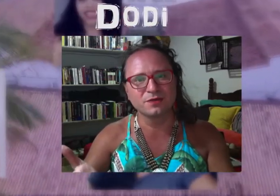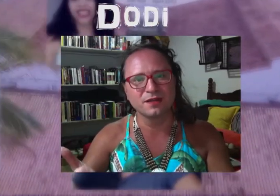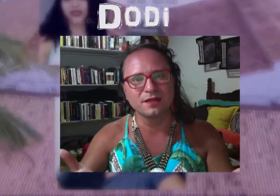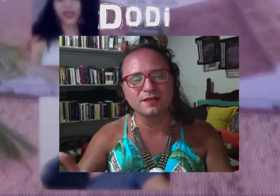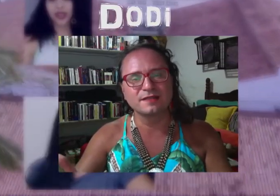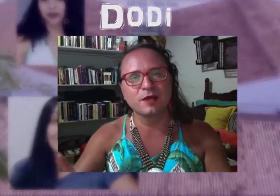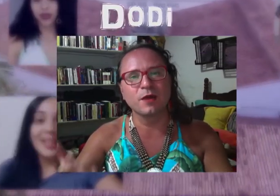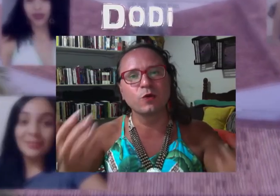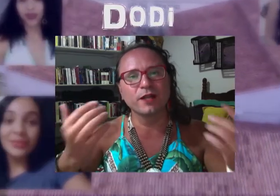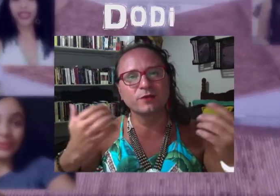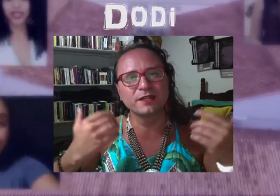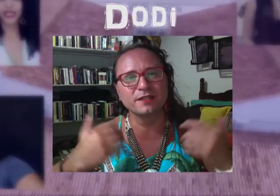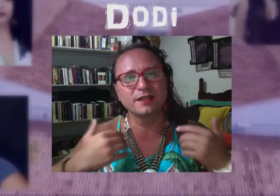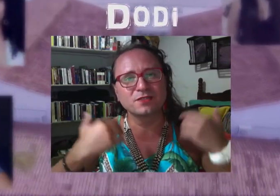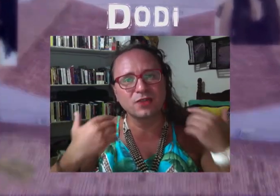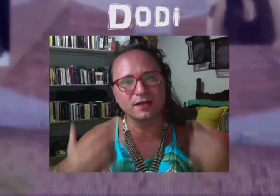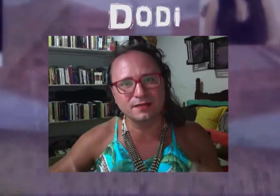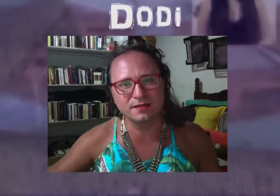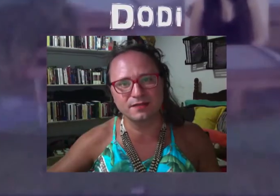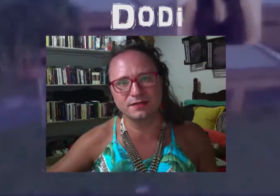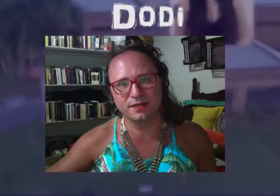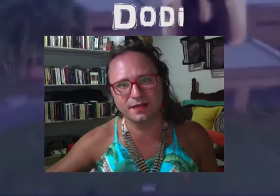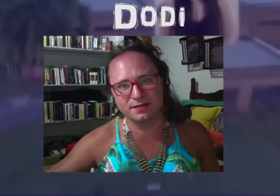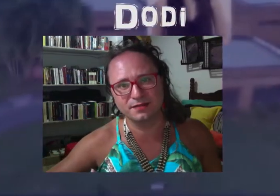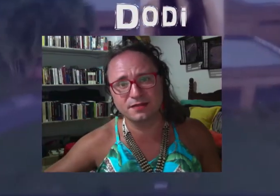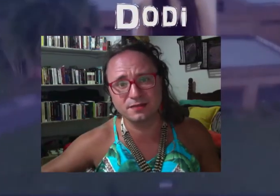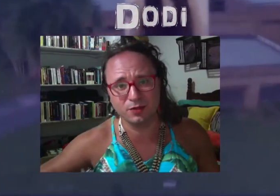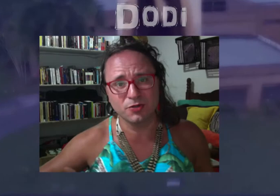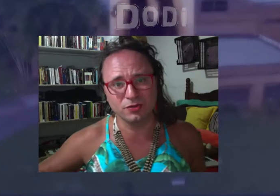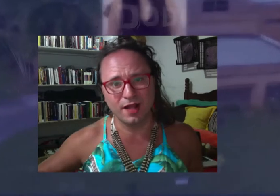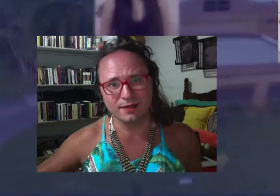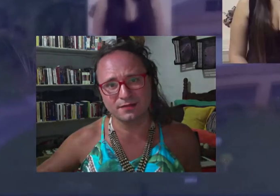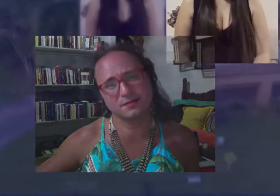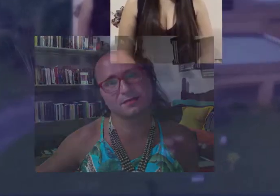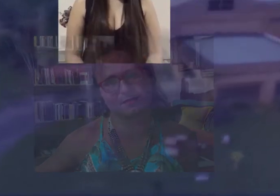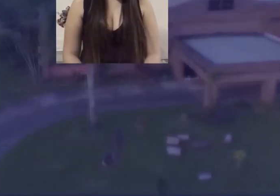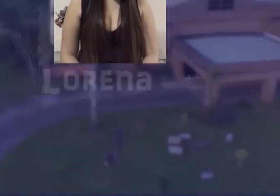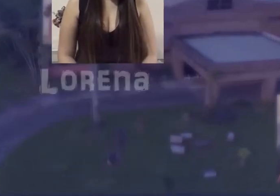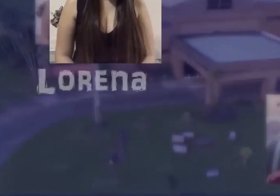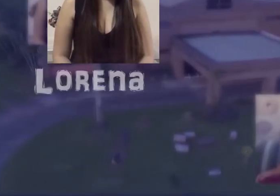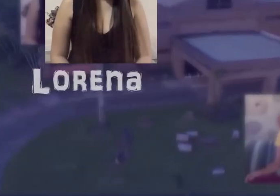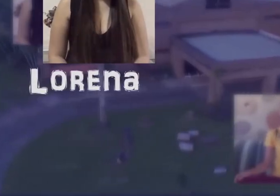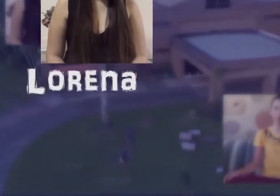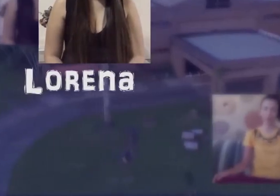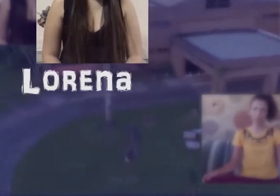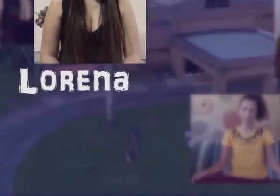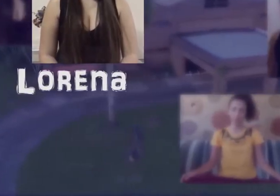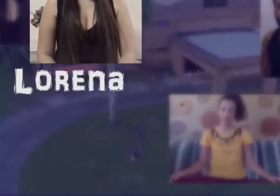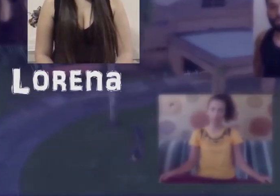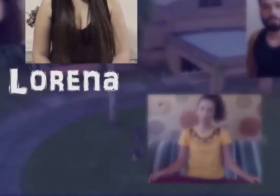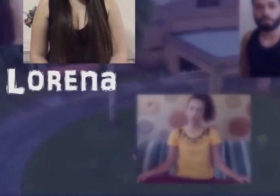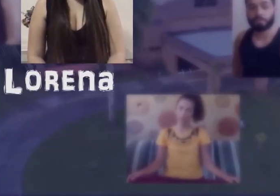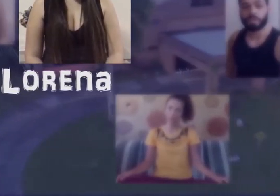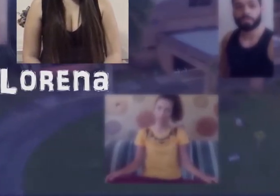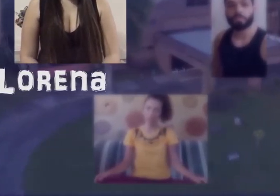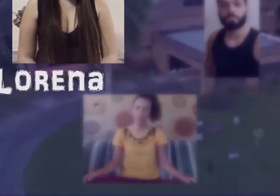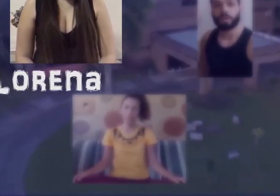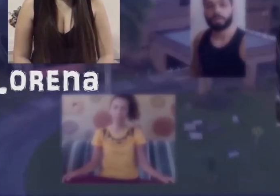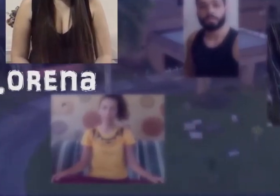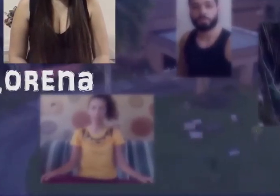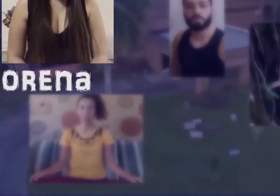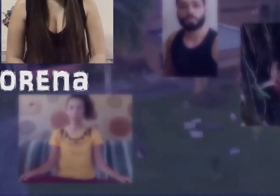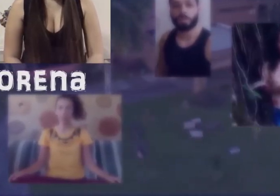exemplo, sem uma curadoria das nossas existências que estão machucadas. O percurso até aqui não foi fácil. Inúmeros foram os